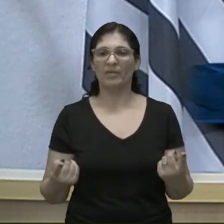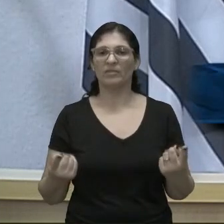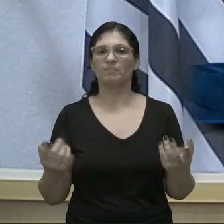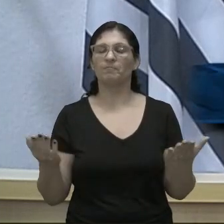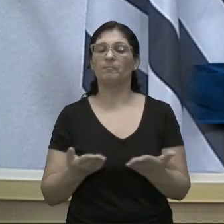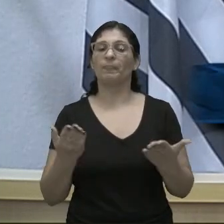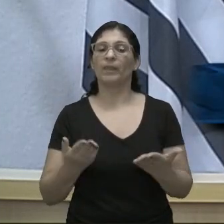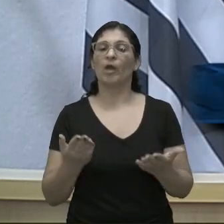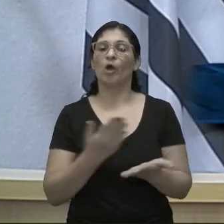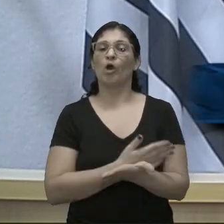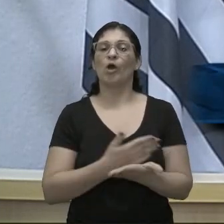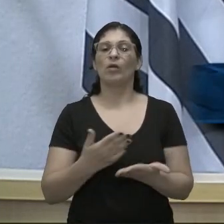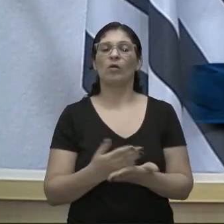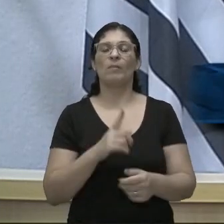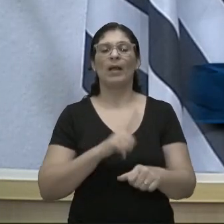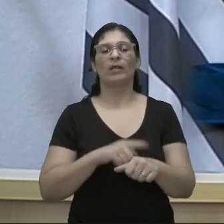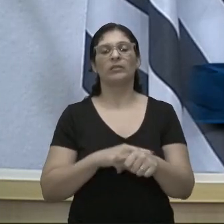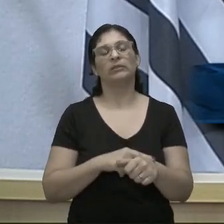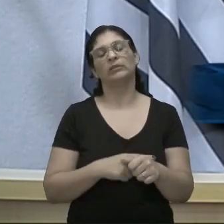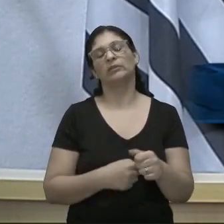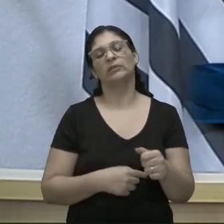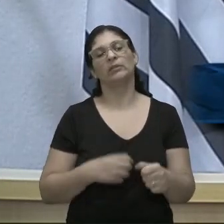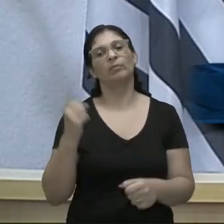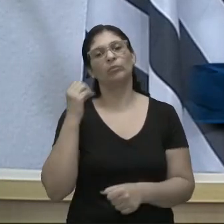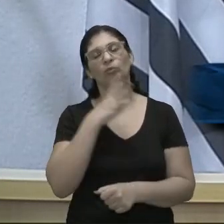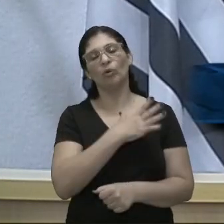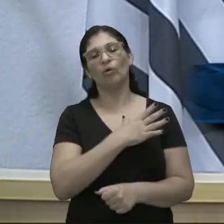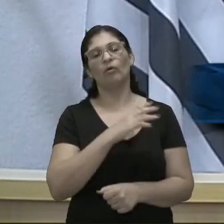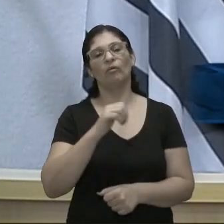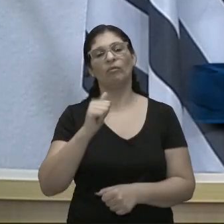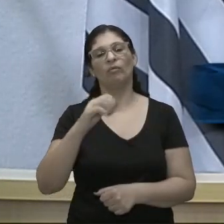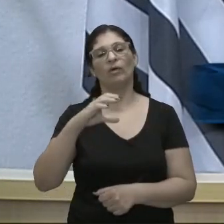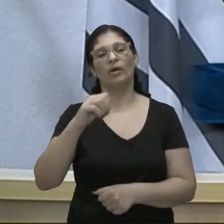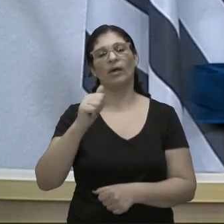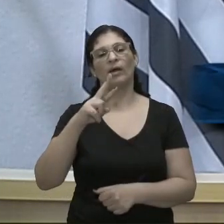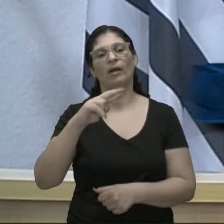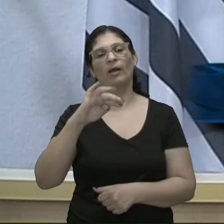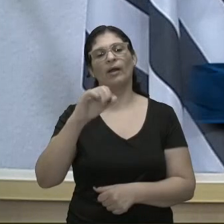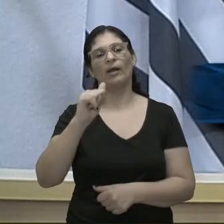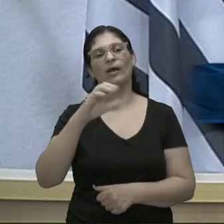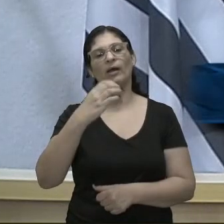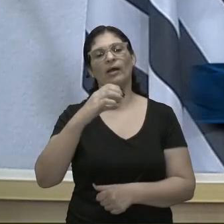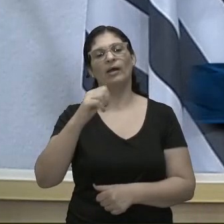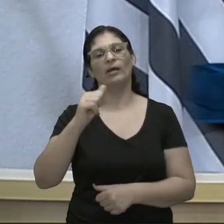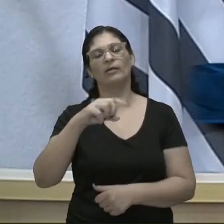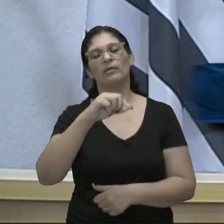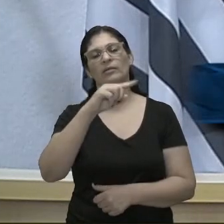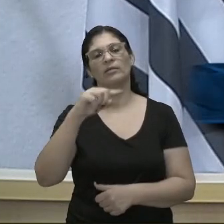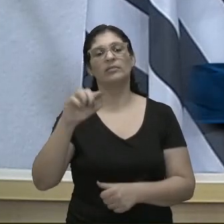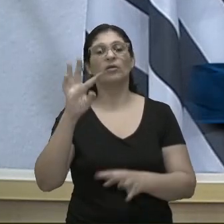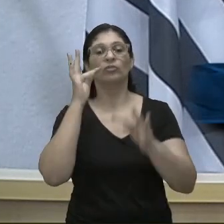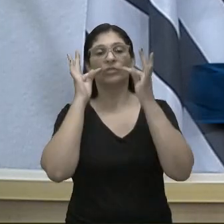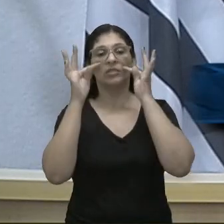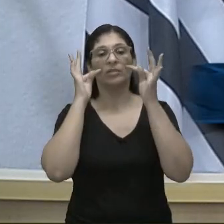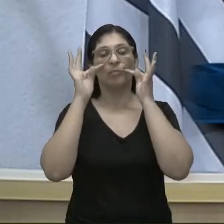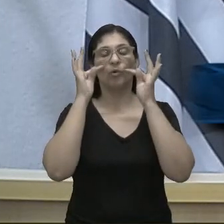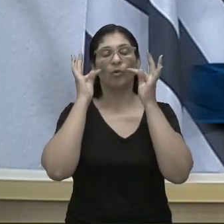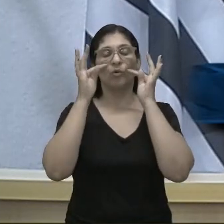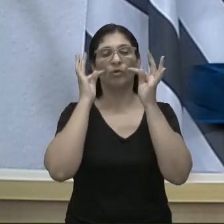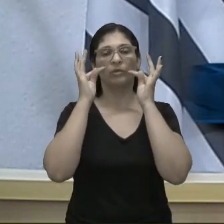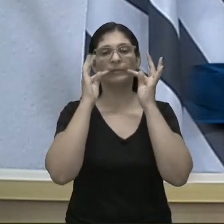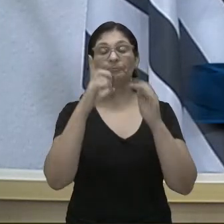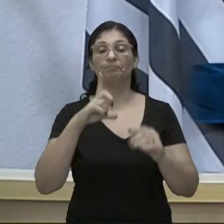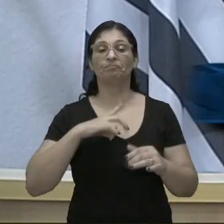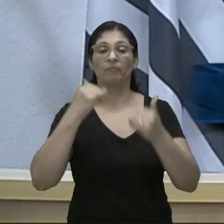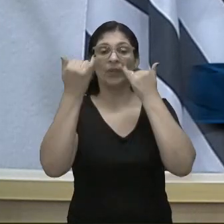nova fase, a fase da cariação de testemunho. Grava bem isso, porque tem informações que